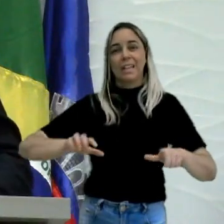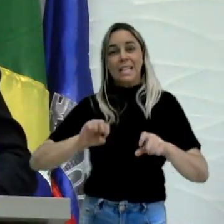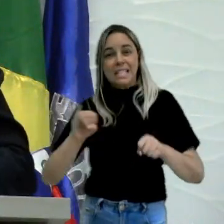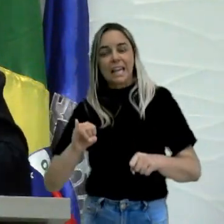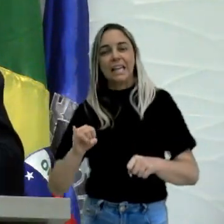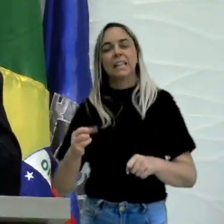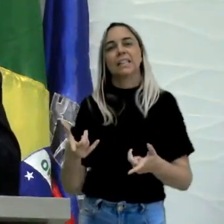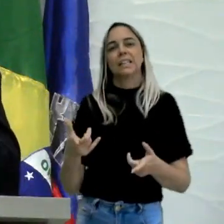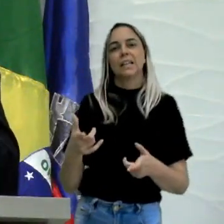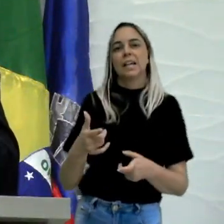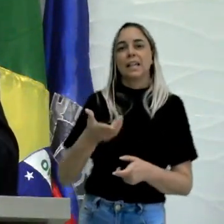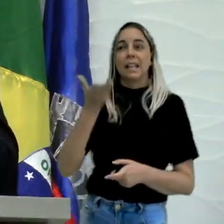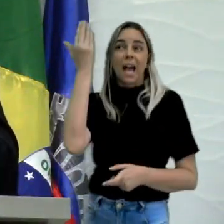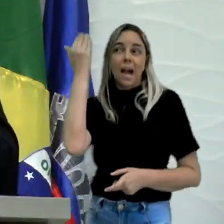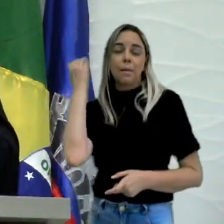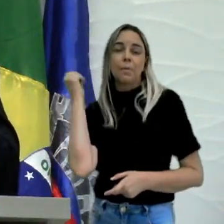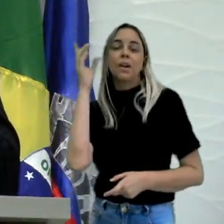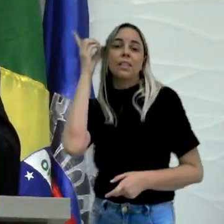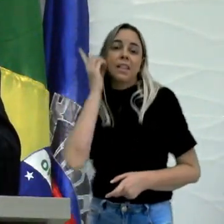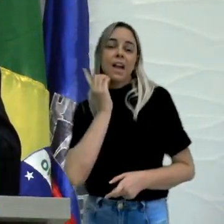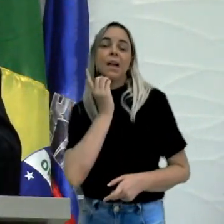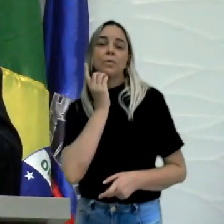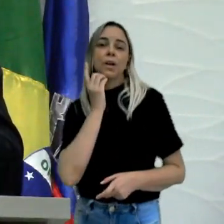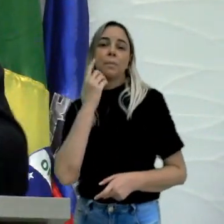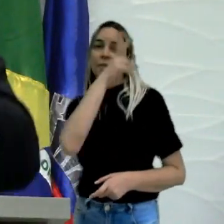prefeita, na época, Débora Almeida,